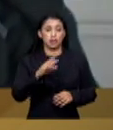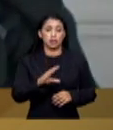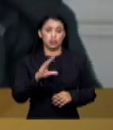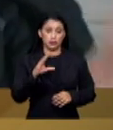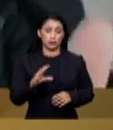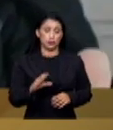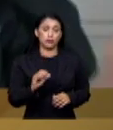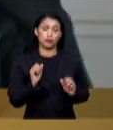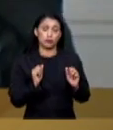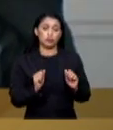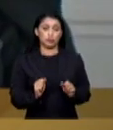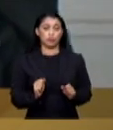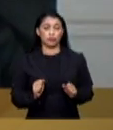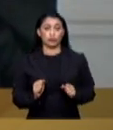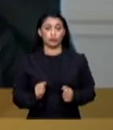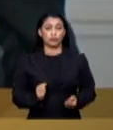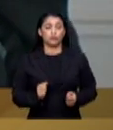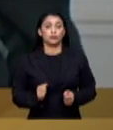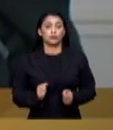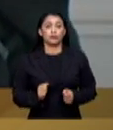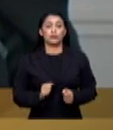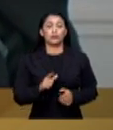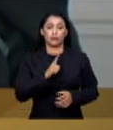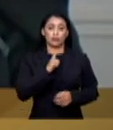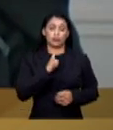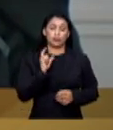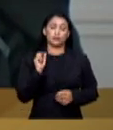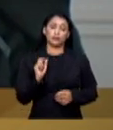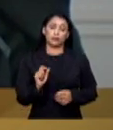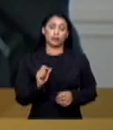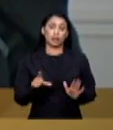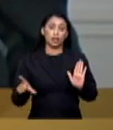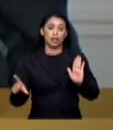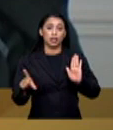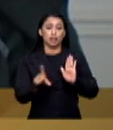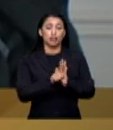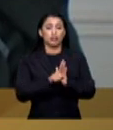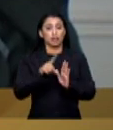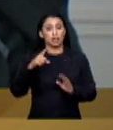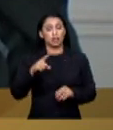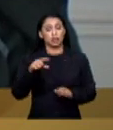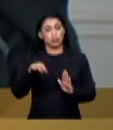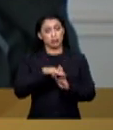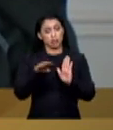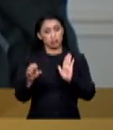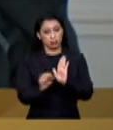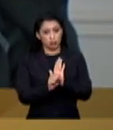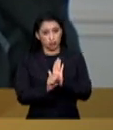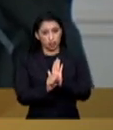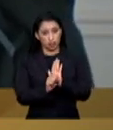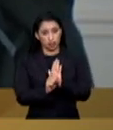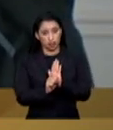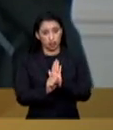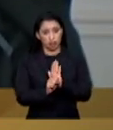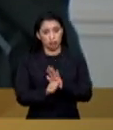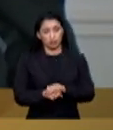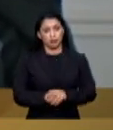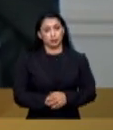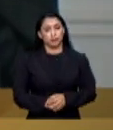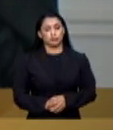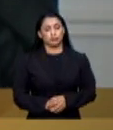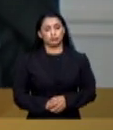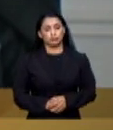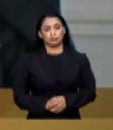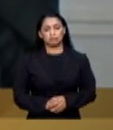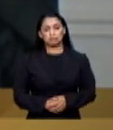ser excepcionada, como foi aqui excepcionada na lei do mandado de segurança. Não vislumbro